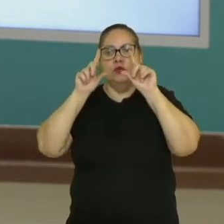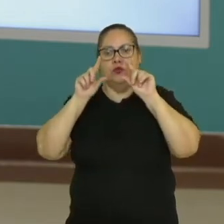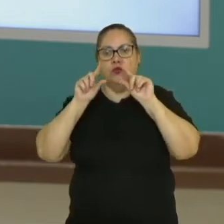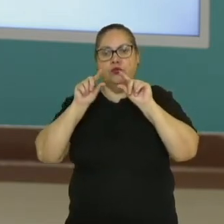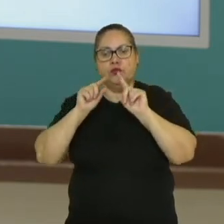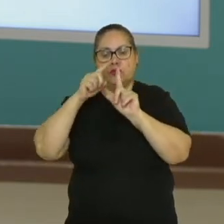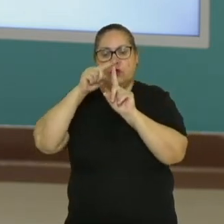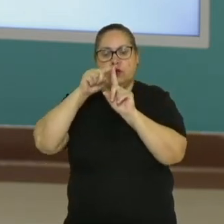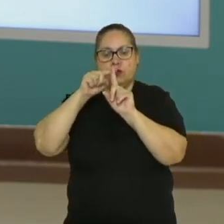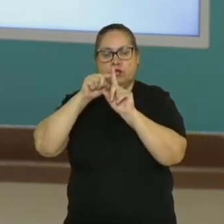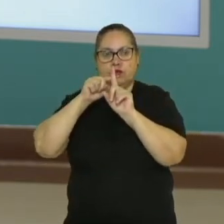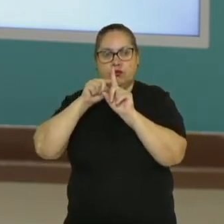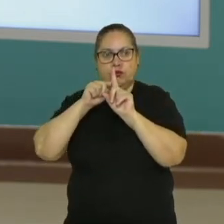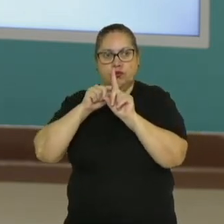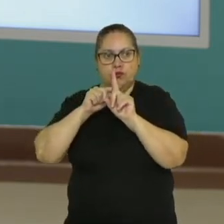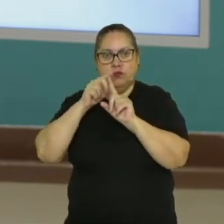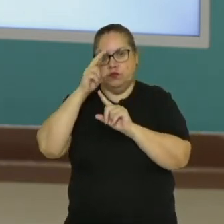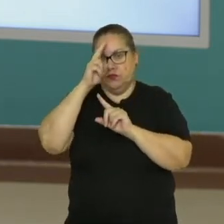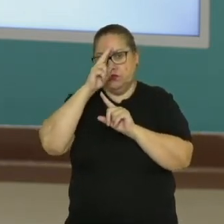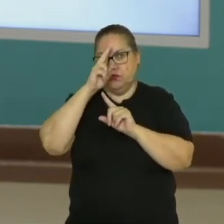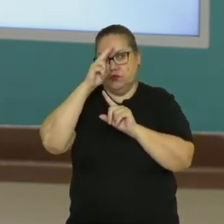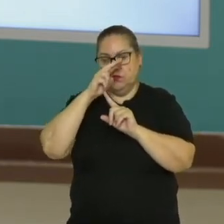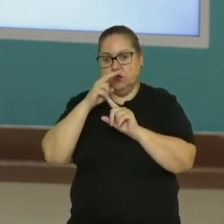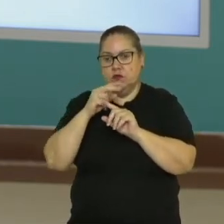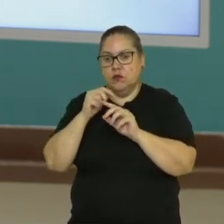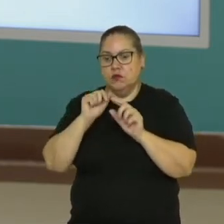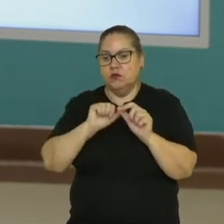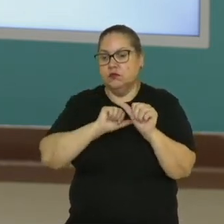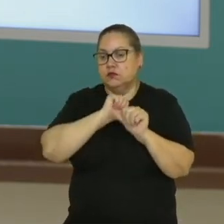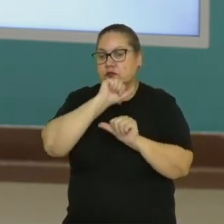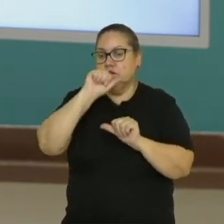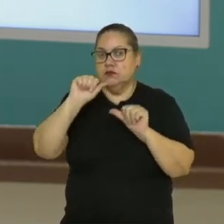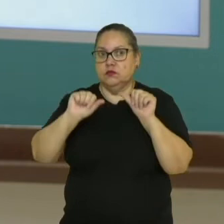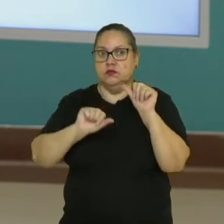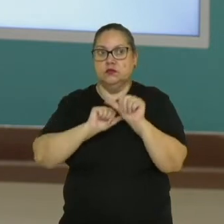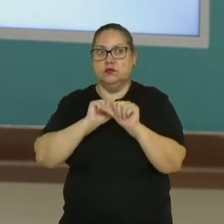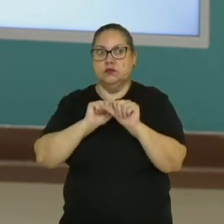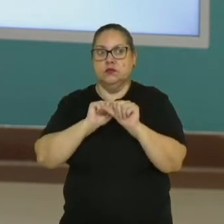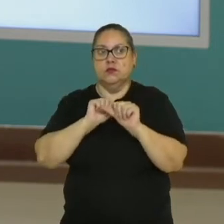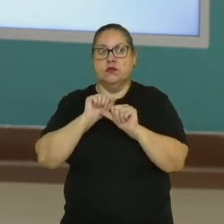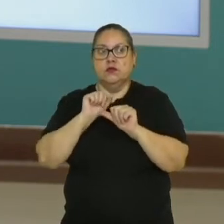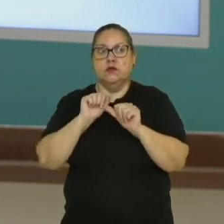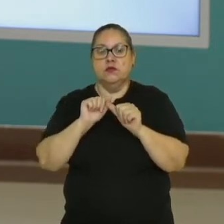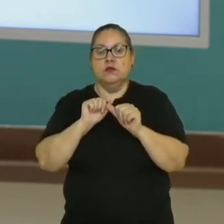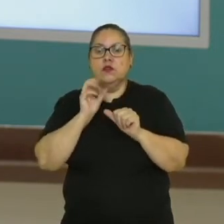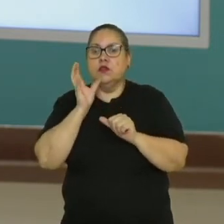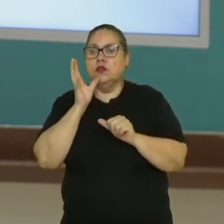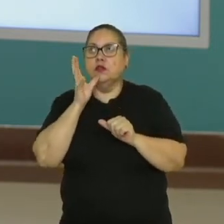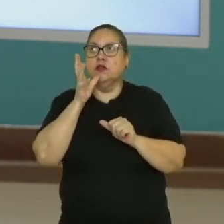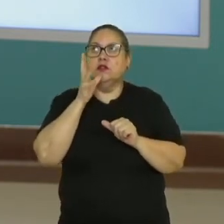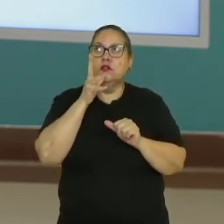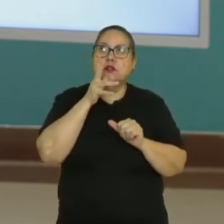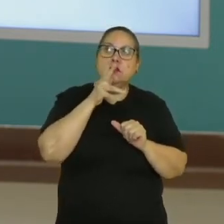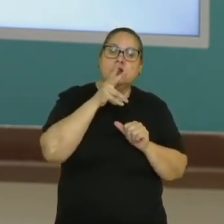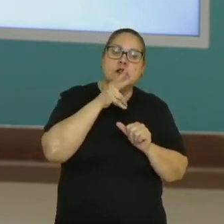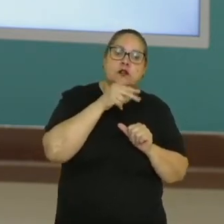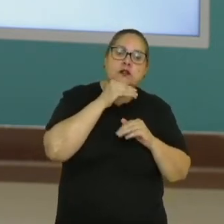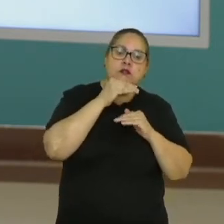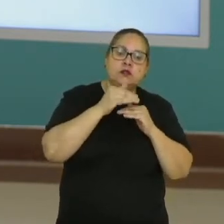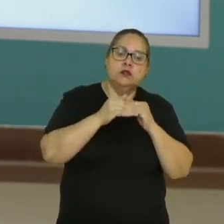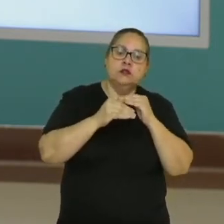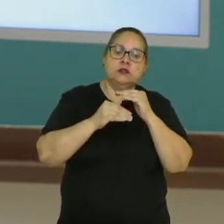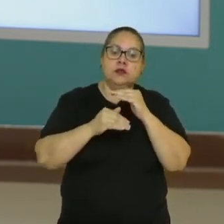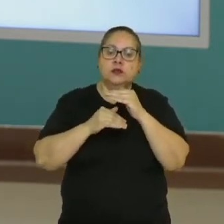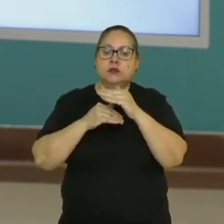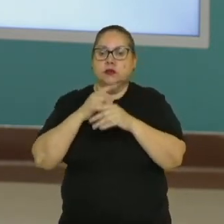foi diminuindo. Lembre, foi uma mudança, mas uma mudança lenta, gradual. Não foi